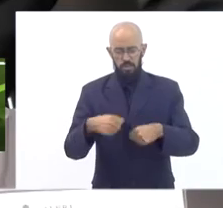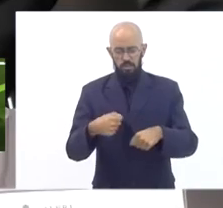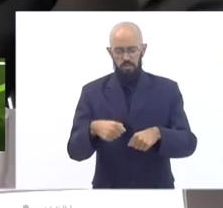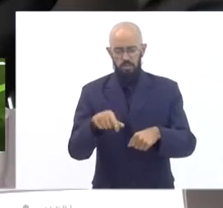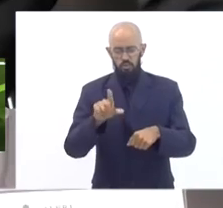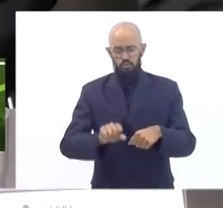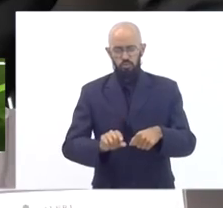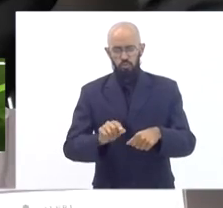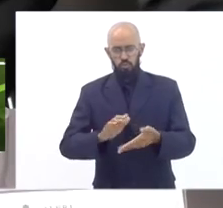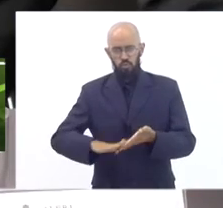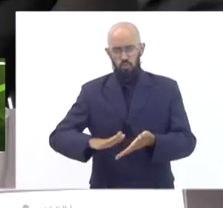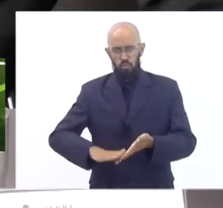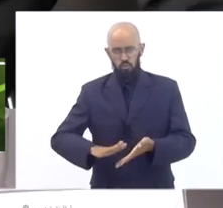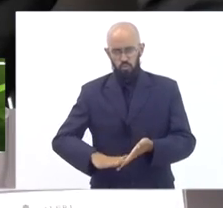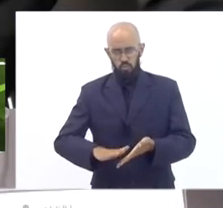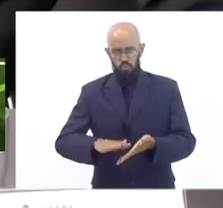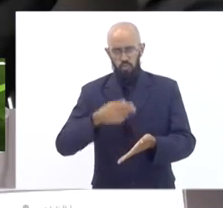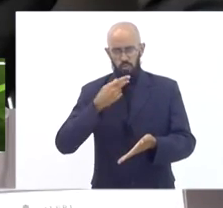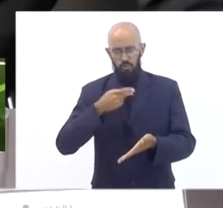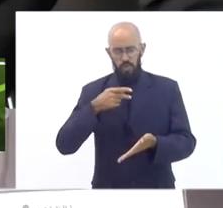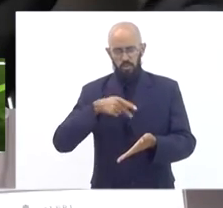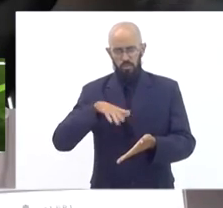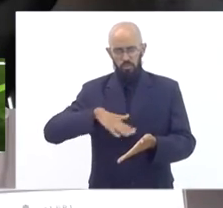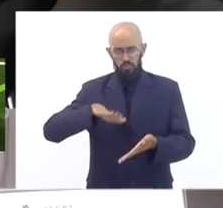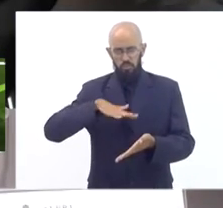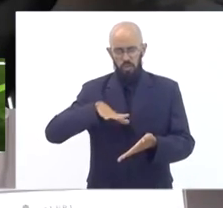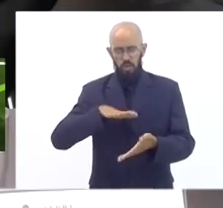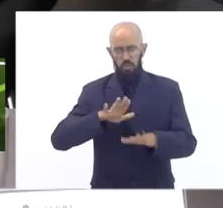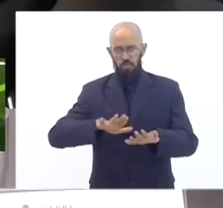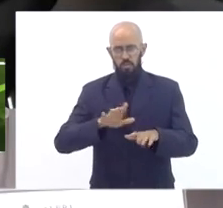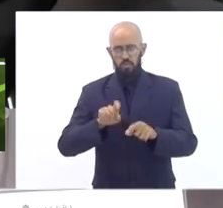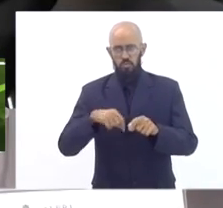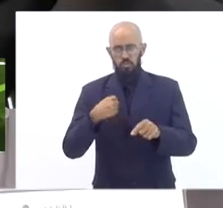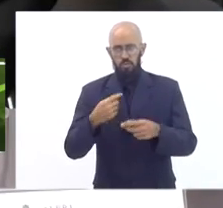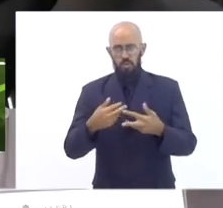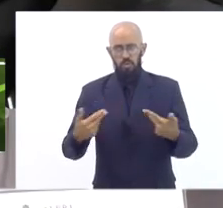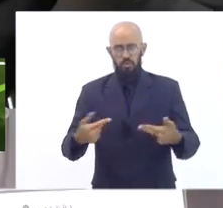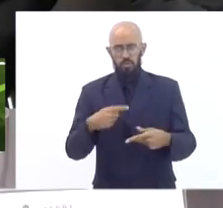estou trazendo de maneira geral algo que para nós tem sido objeto de foco